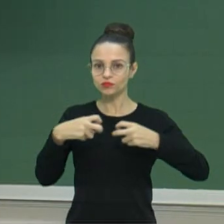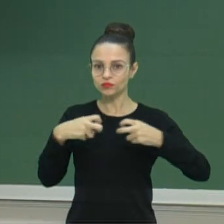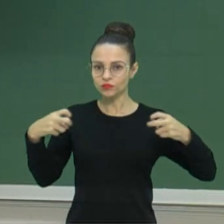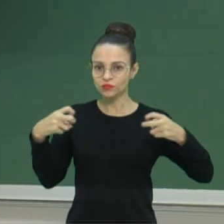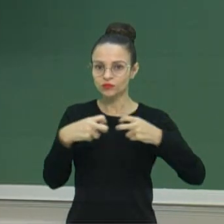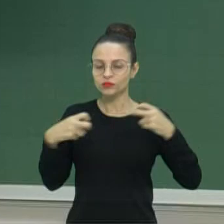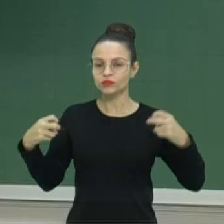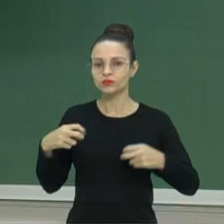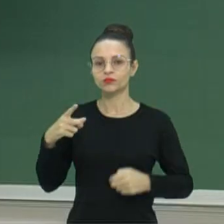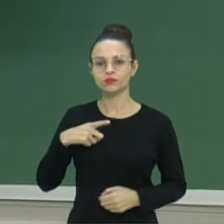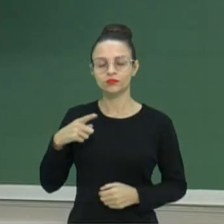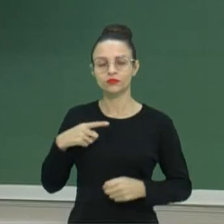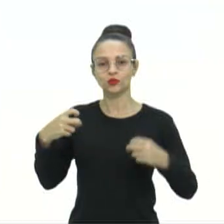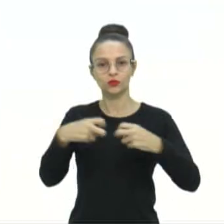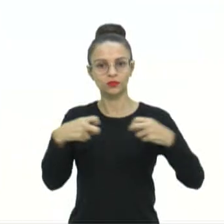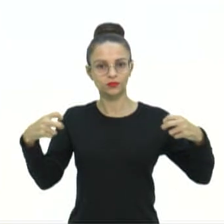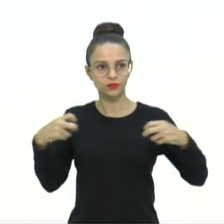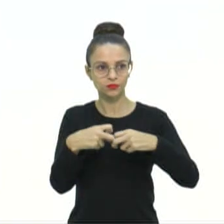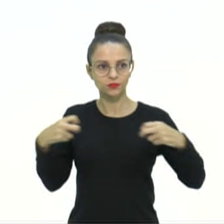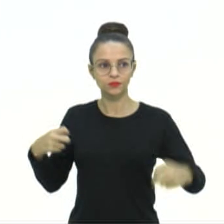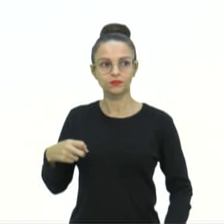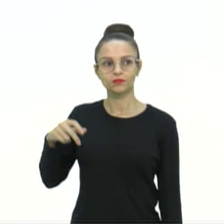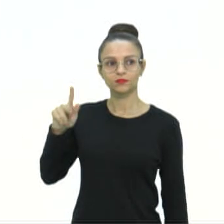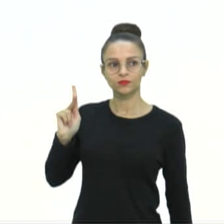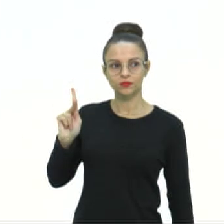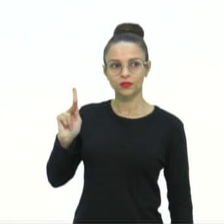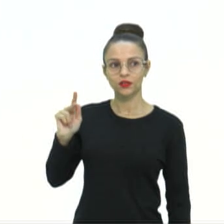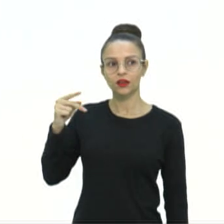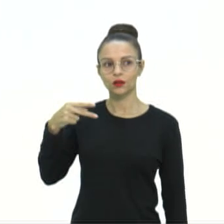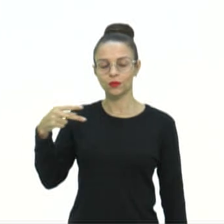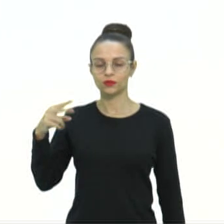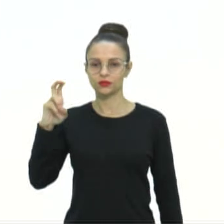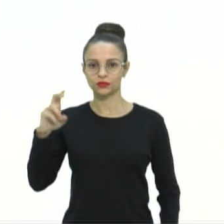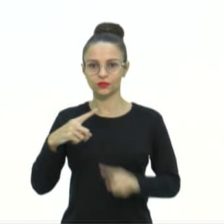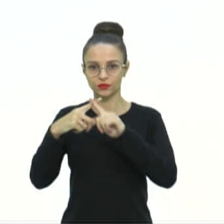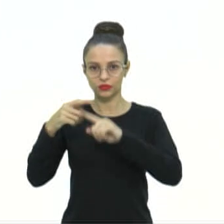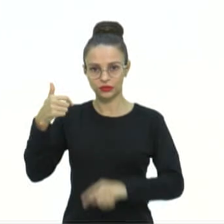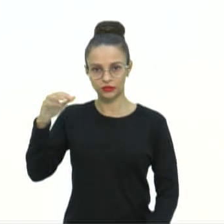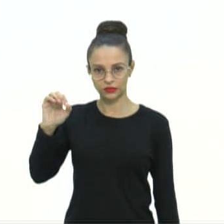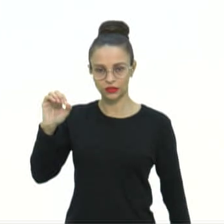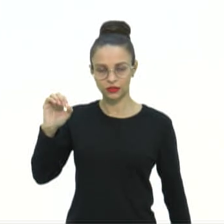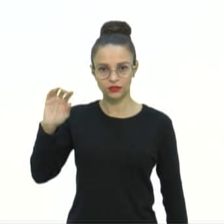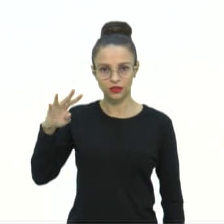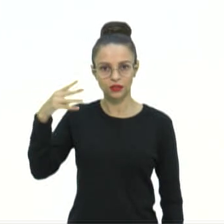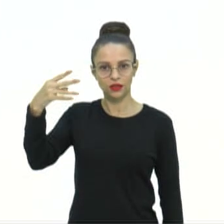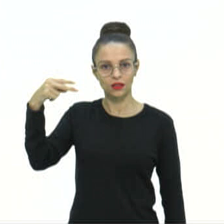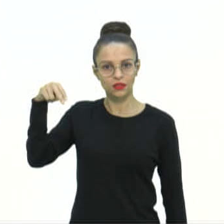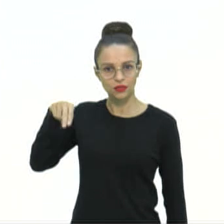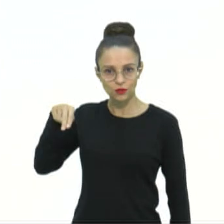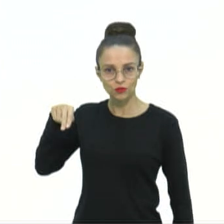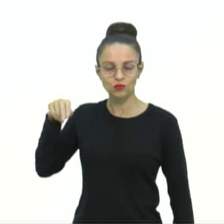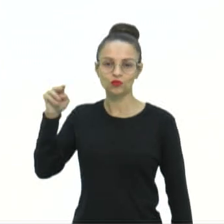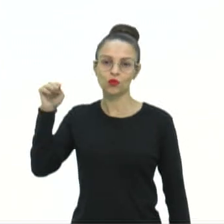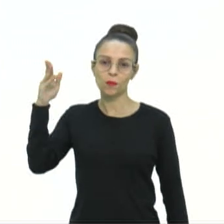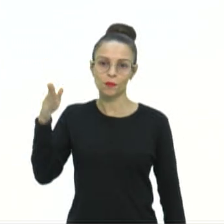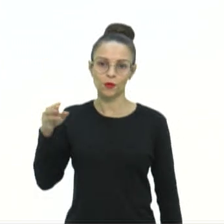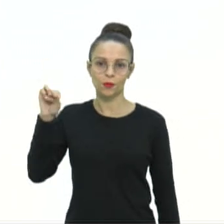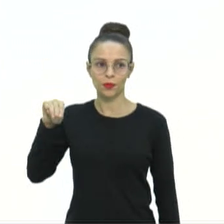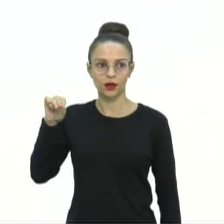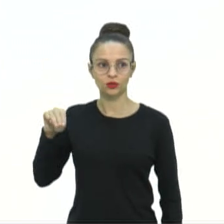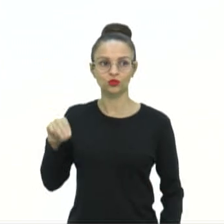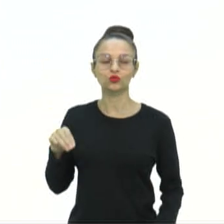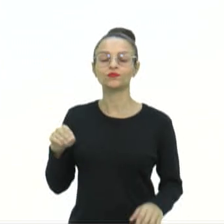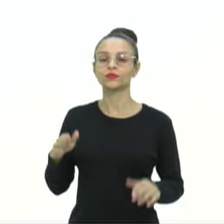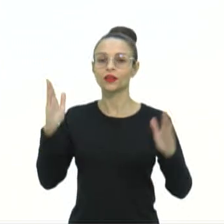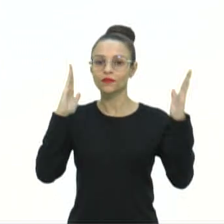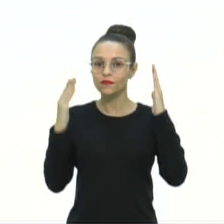caminhão tem constante elástica igual a K igual a 5 vezes 10 na quarta newton por metro. Quando descarregado, o